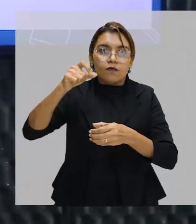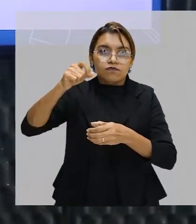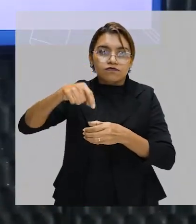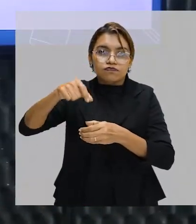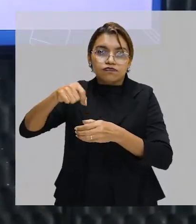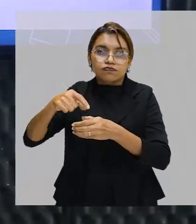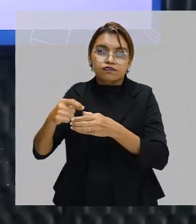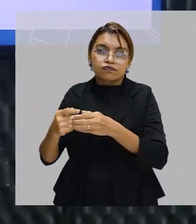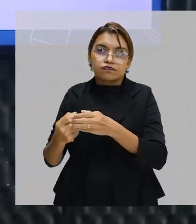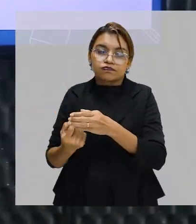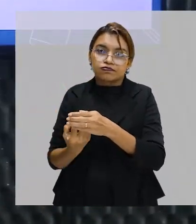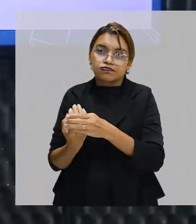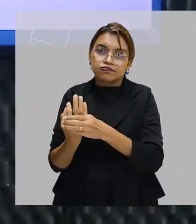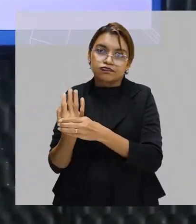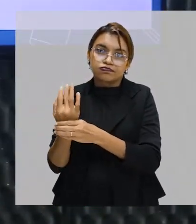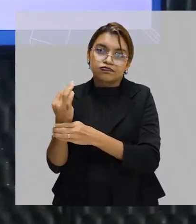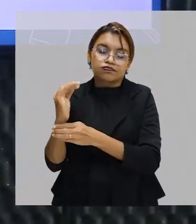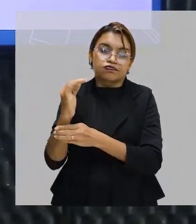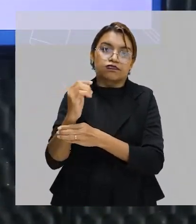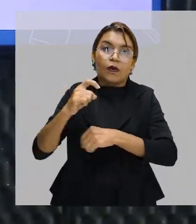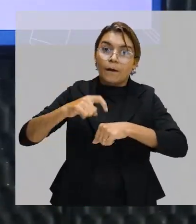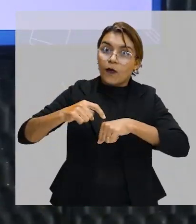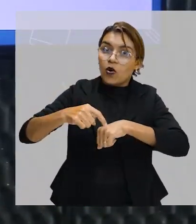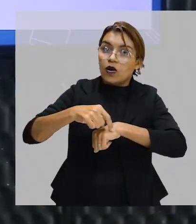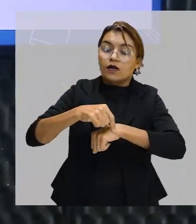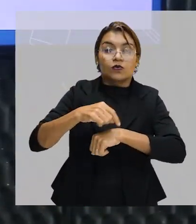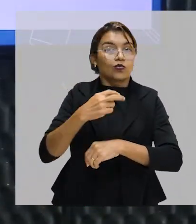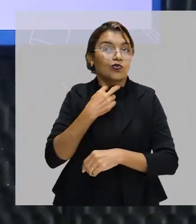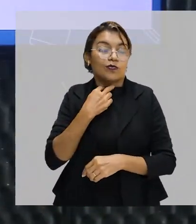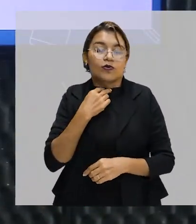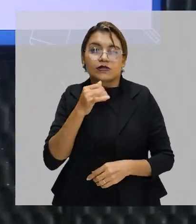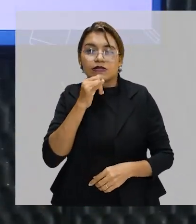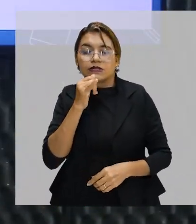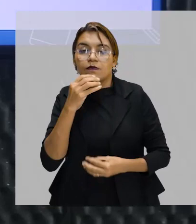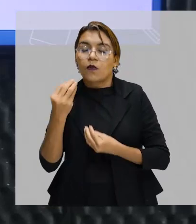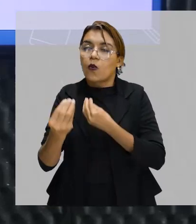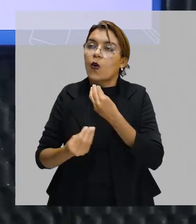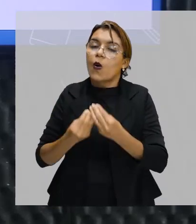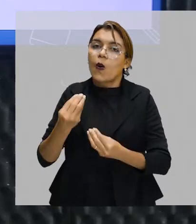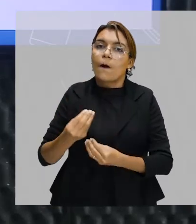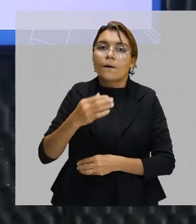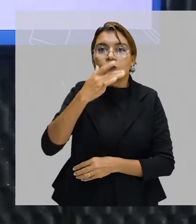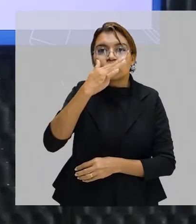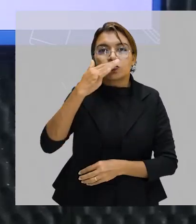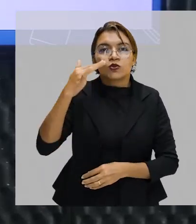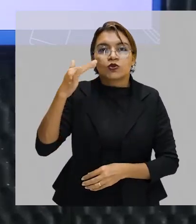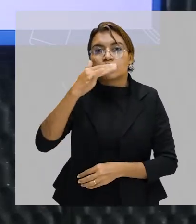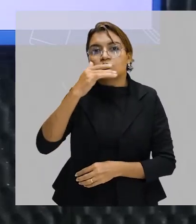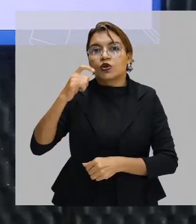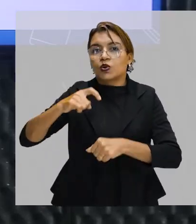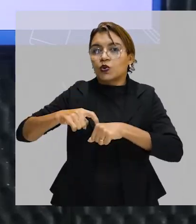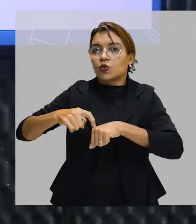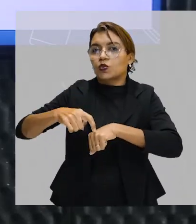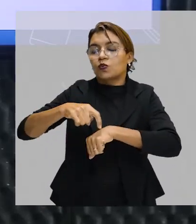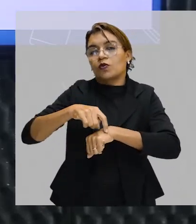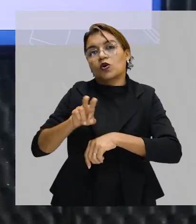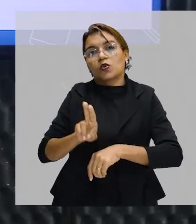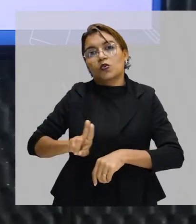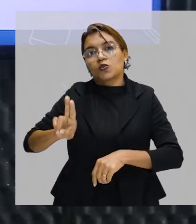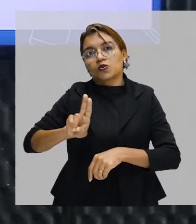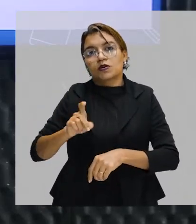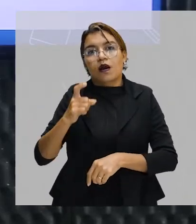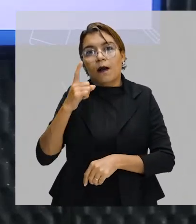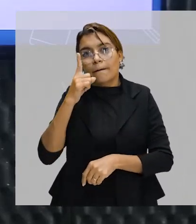muito grande. Vamos retirar a essência do morango e aí utilizar nos biscoitos,